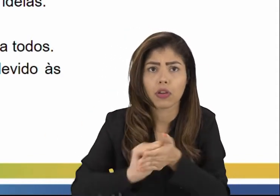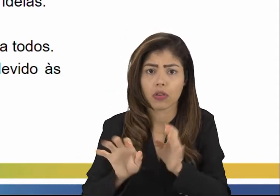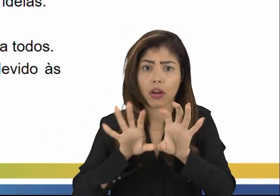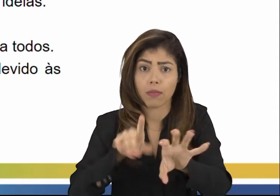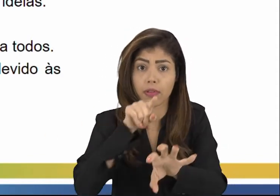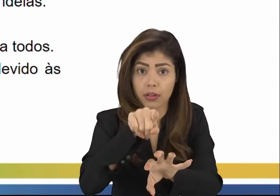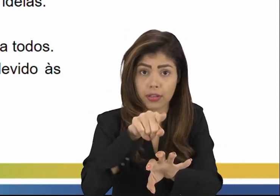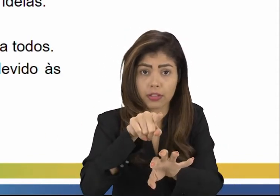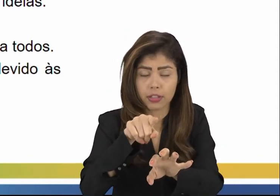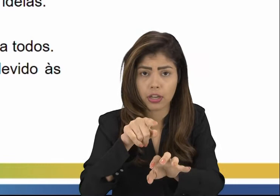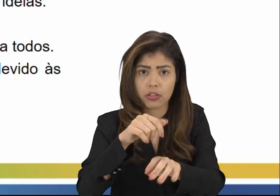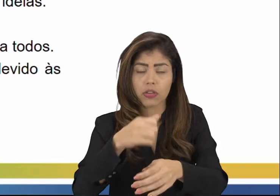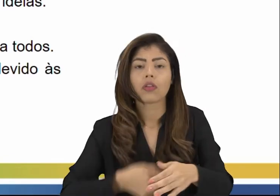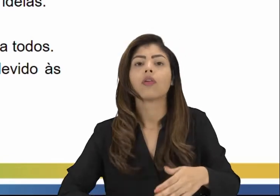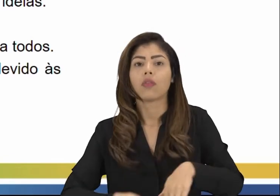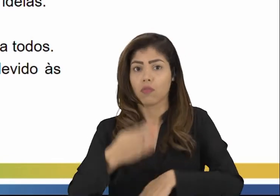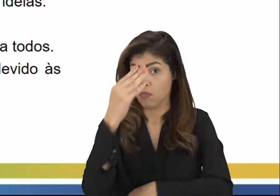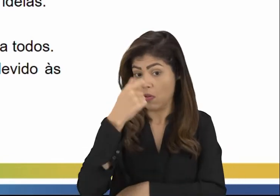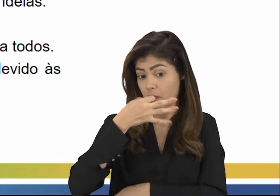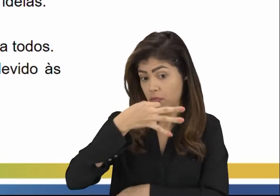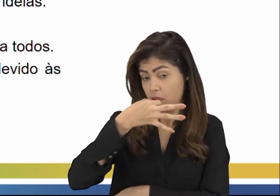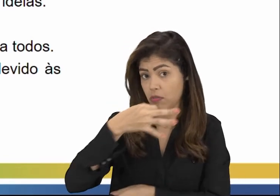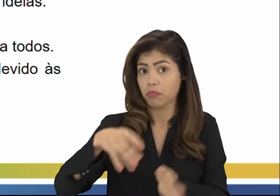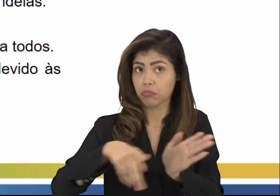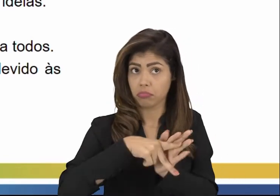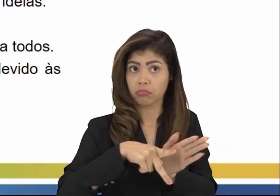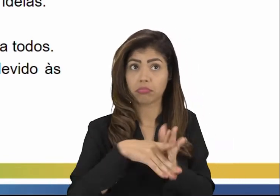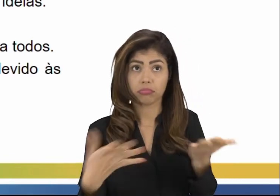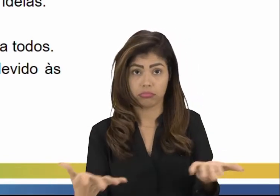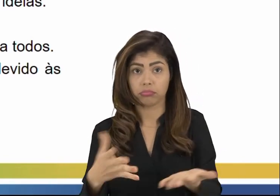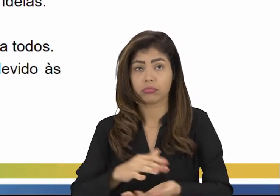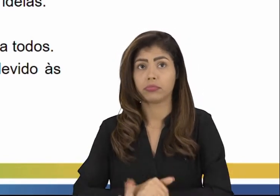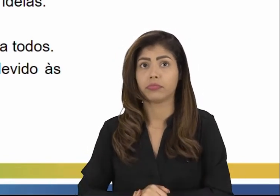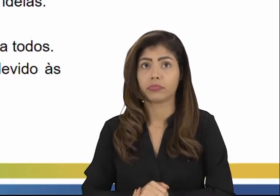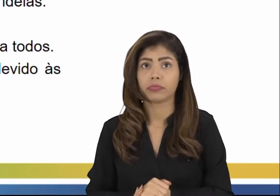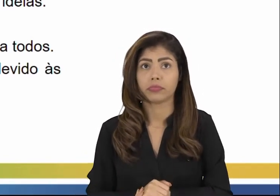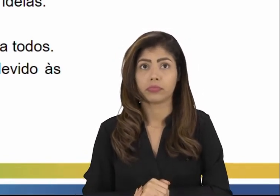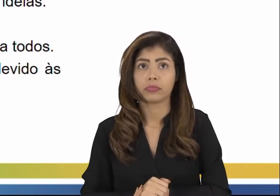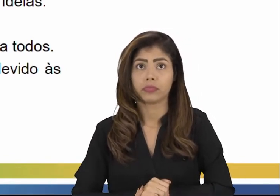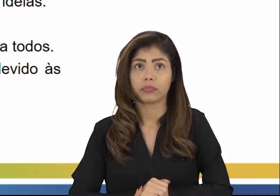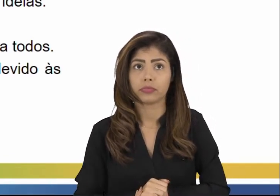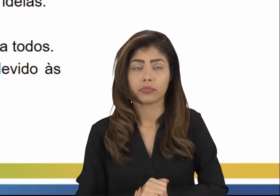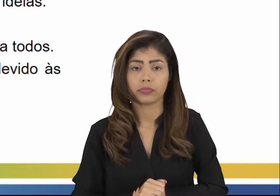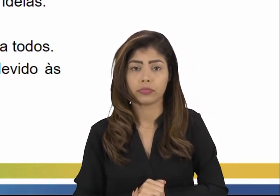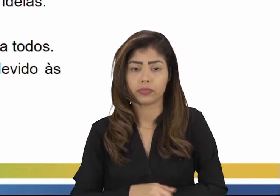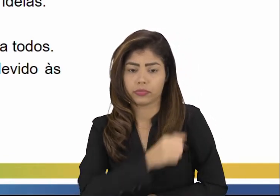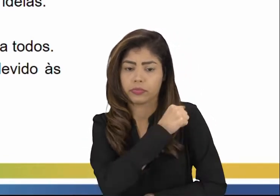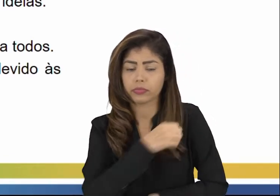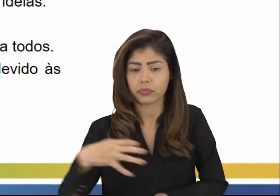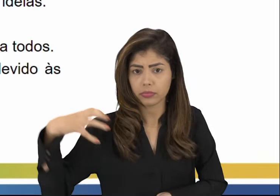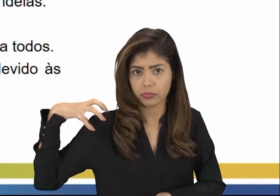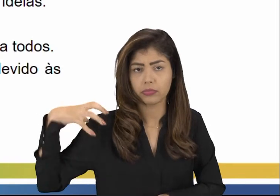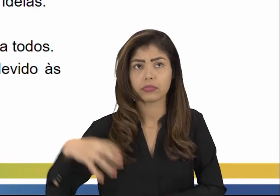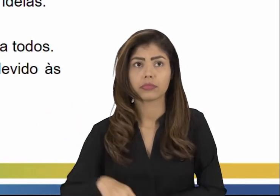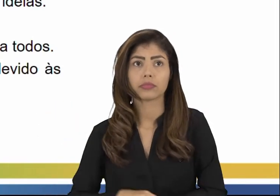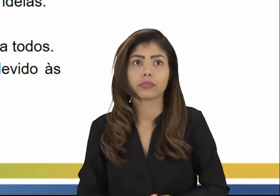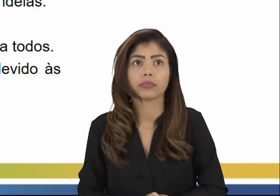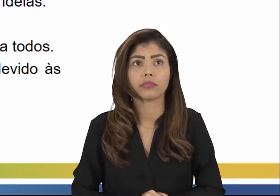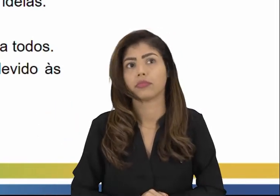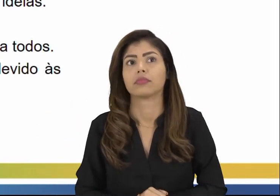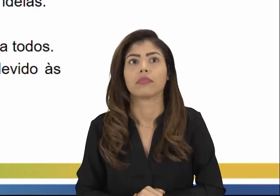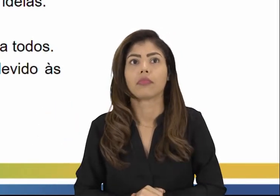uma oposição também a esses filósofos, né? Mas não é isso que a gente procura. Veja bem sobre Aristóteles aqui, né?